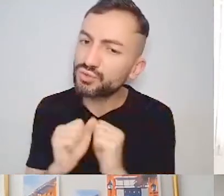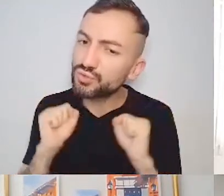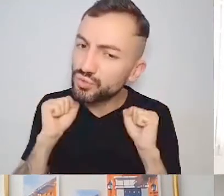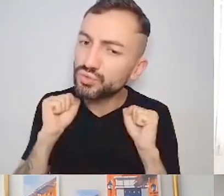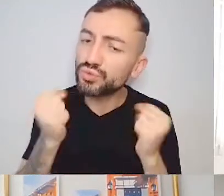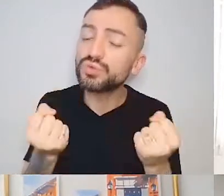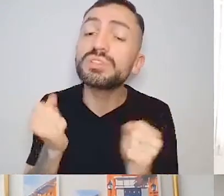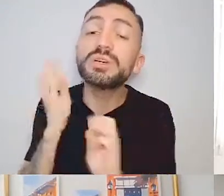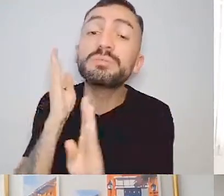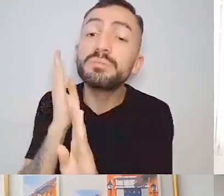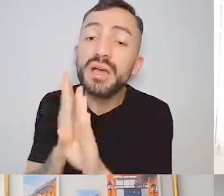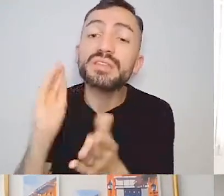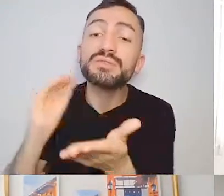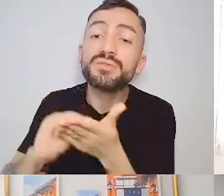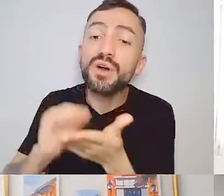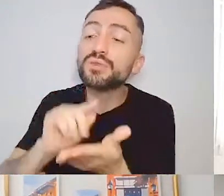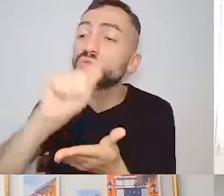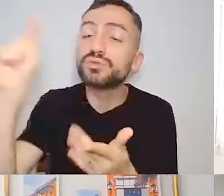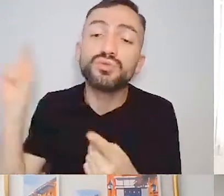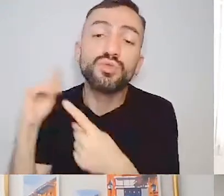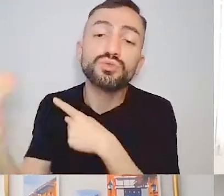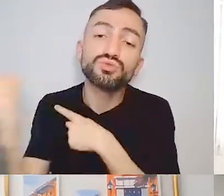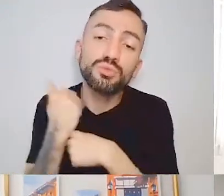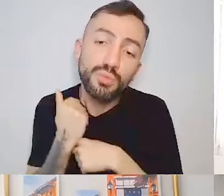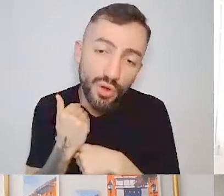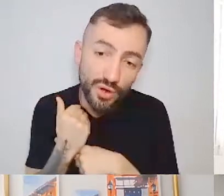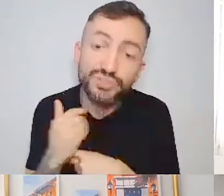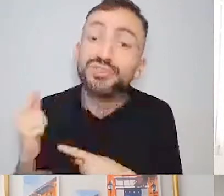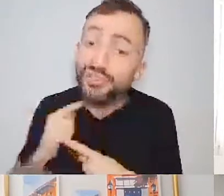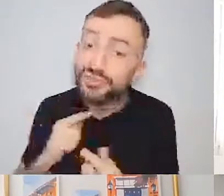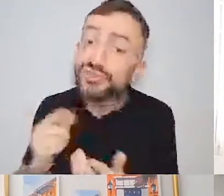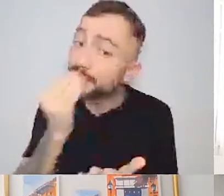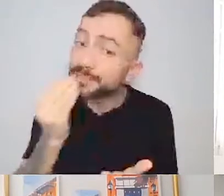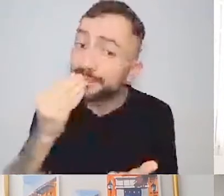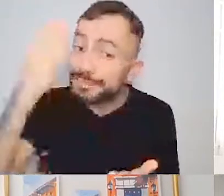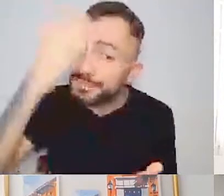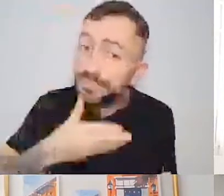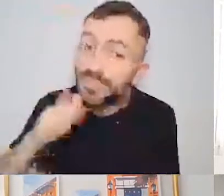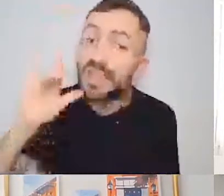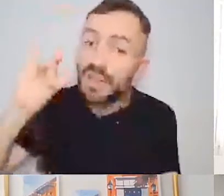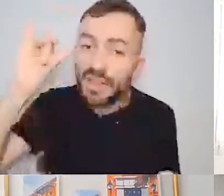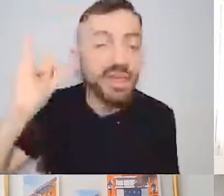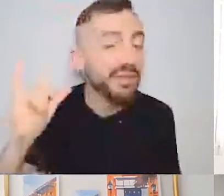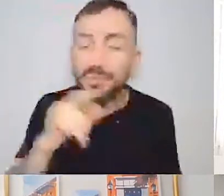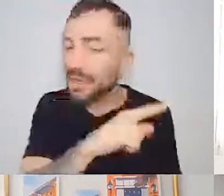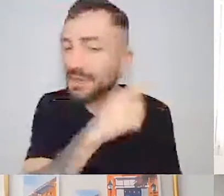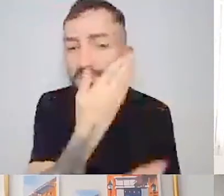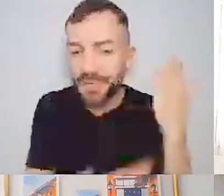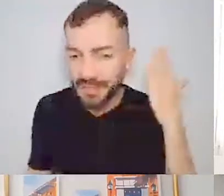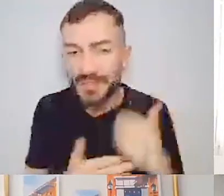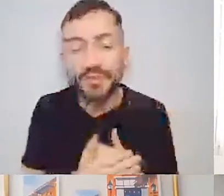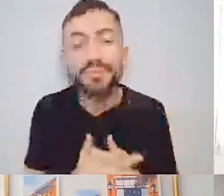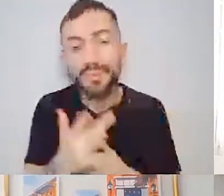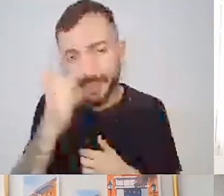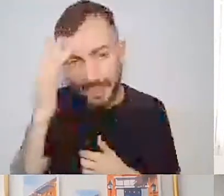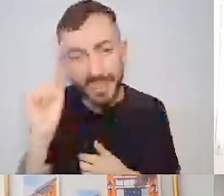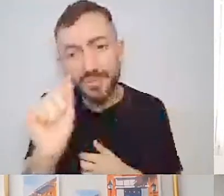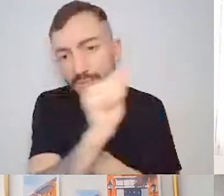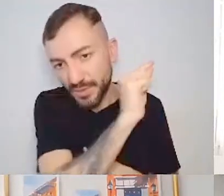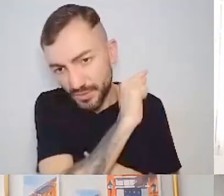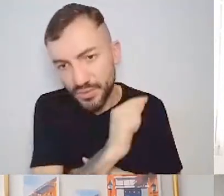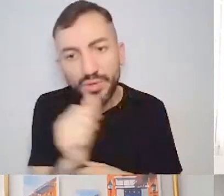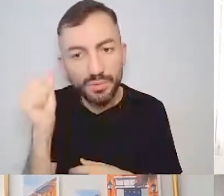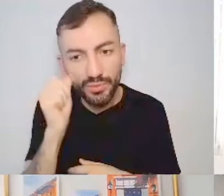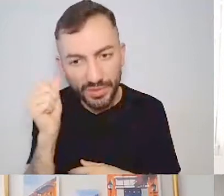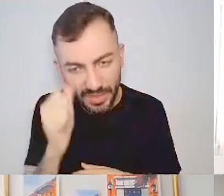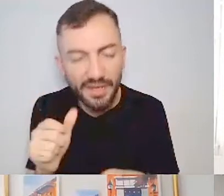não encontrou o apoio e o suporte que deveriam estar garantidos, mas não estão. É por cada uma dessas pessoas, especialmente dessas mulheres,